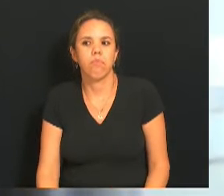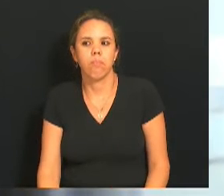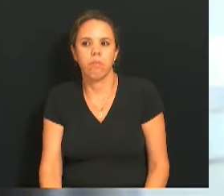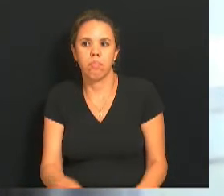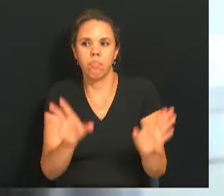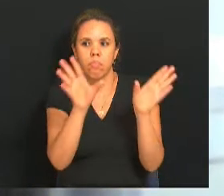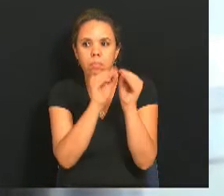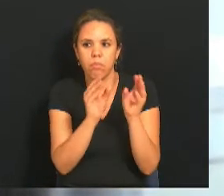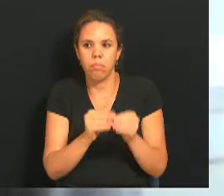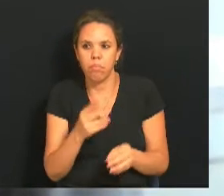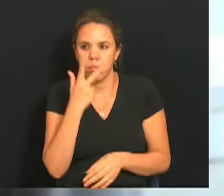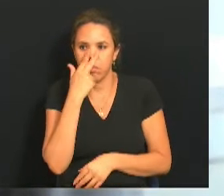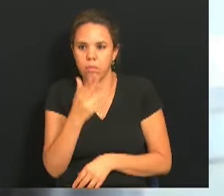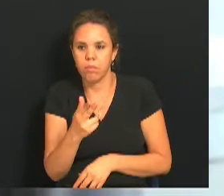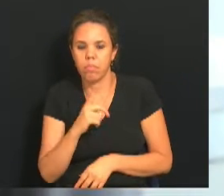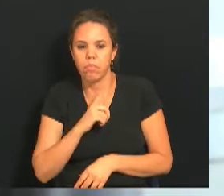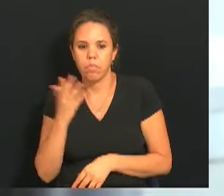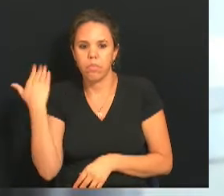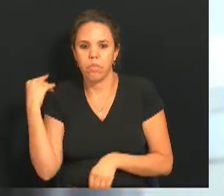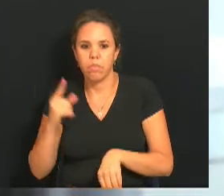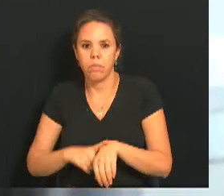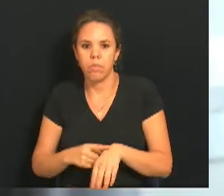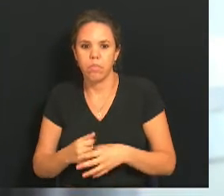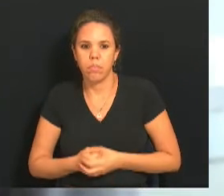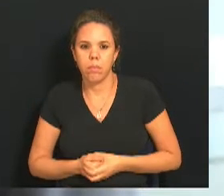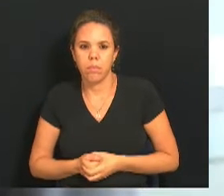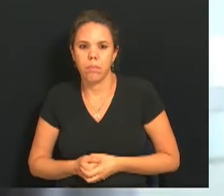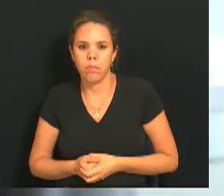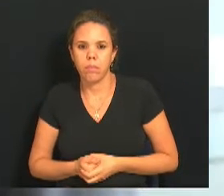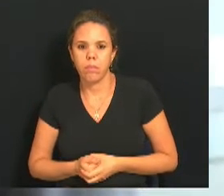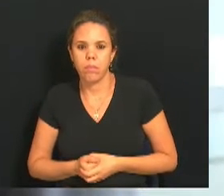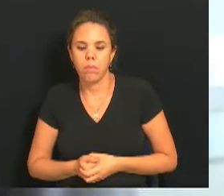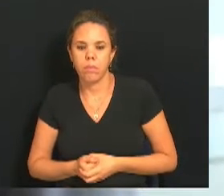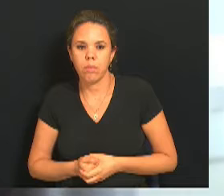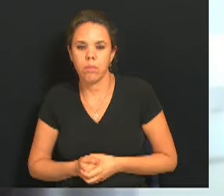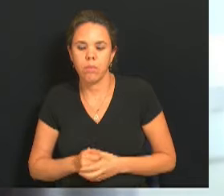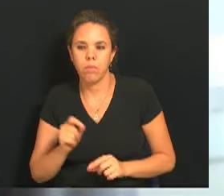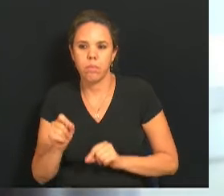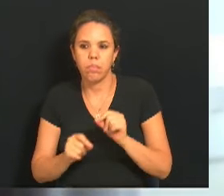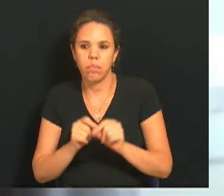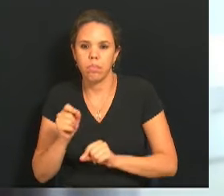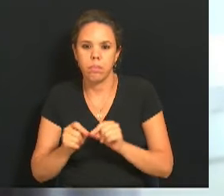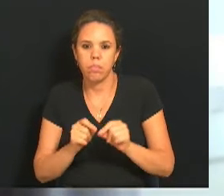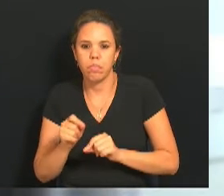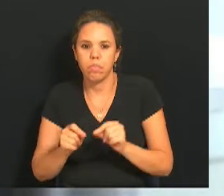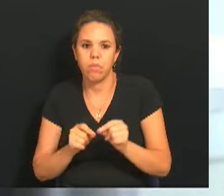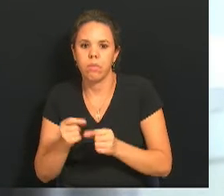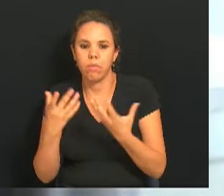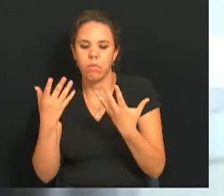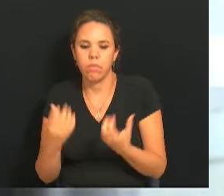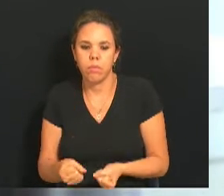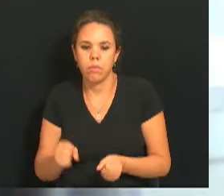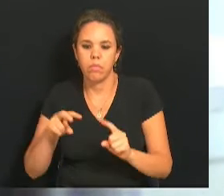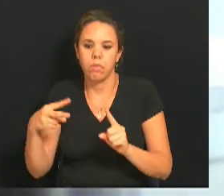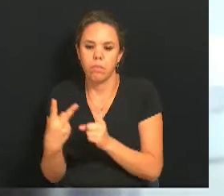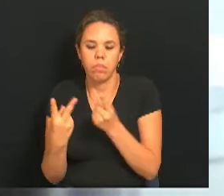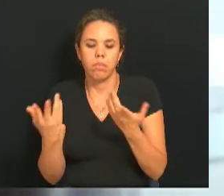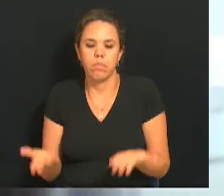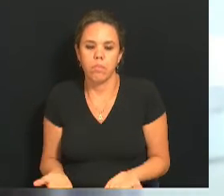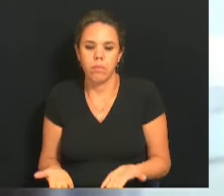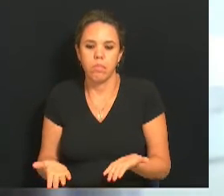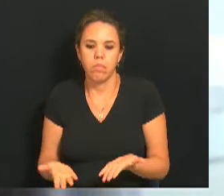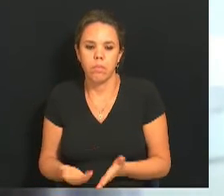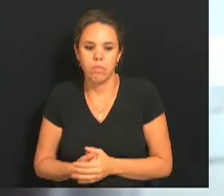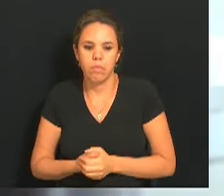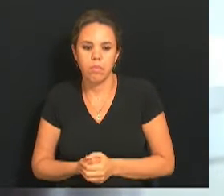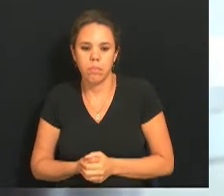que me parece que houve naquele momento foi de que ela, então, acataria a perspectiva de produzir uma